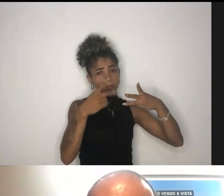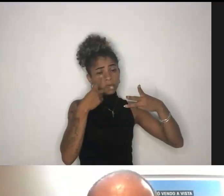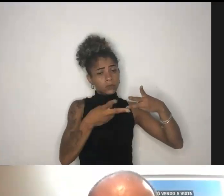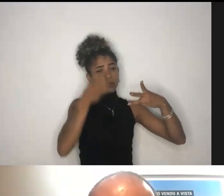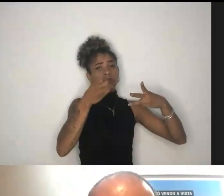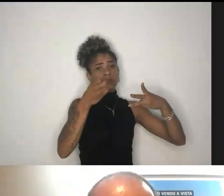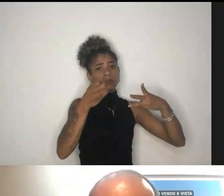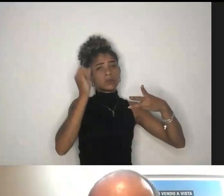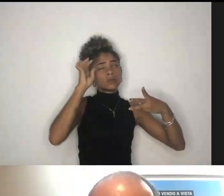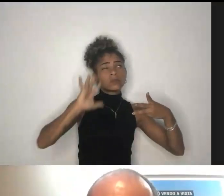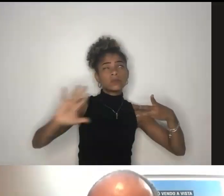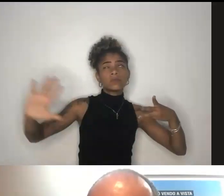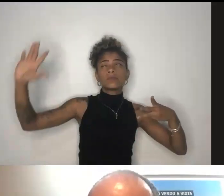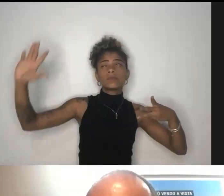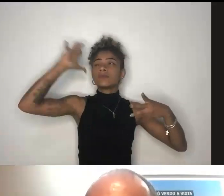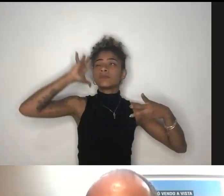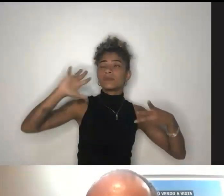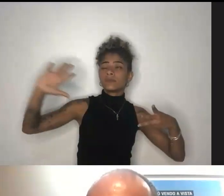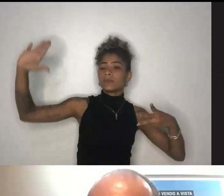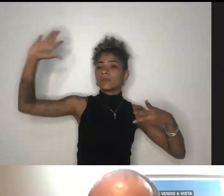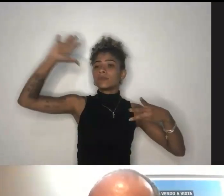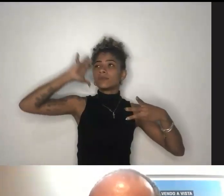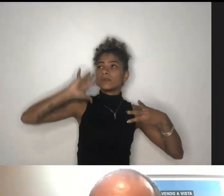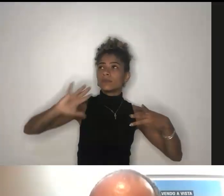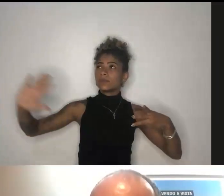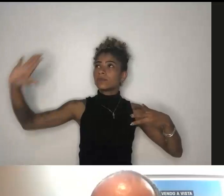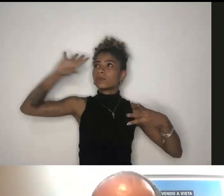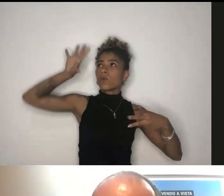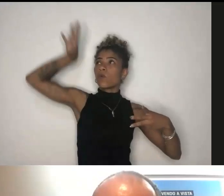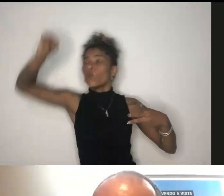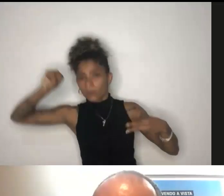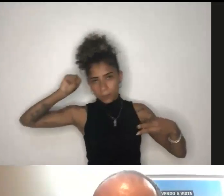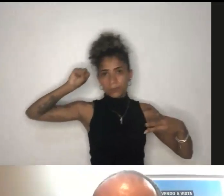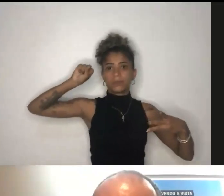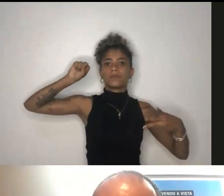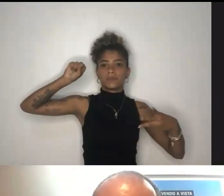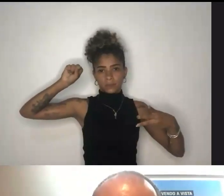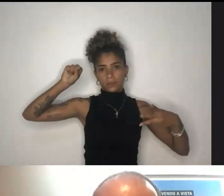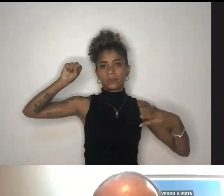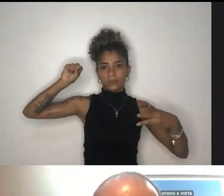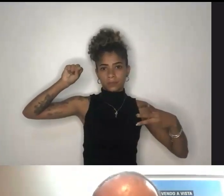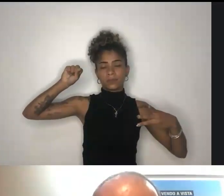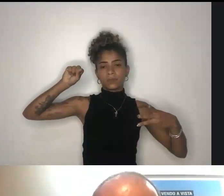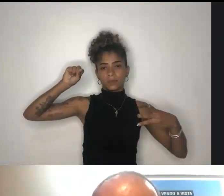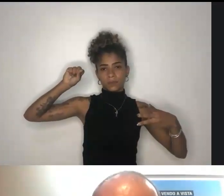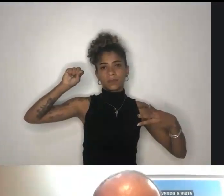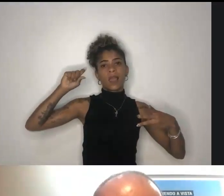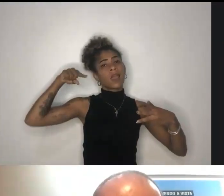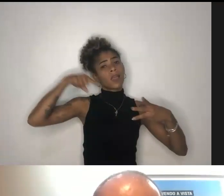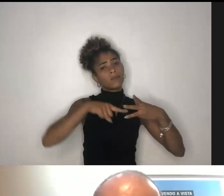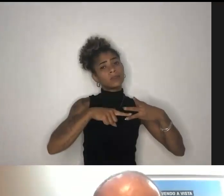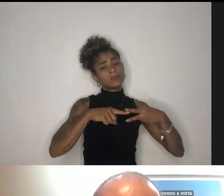da Utopia aí você tá falando de Michelangelo não é desses caras que você